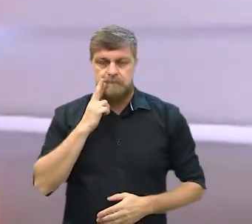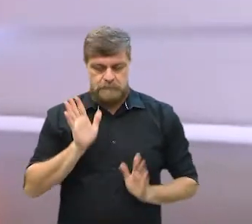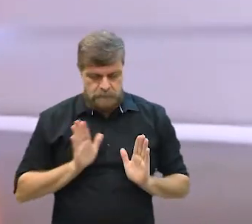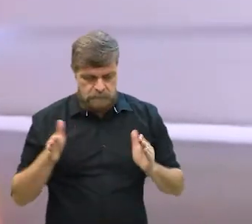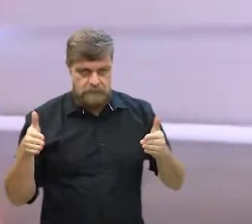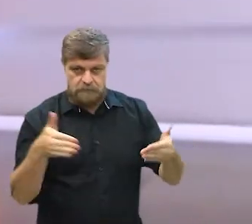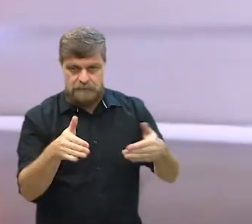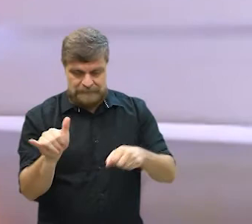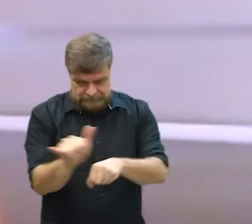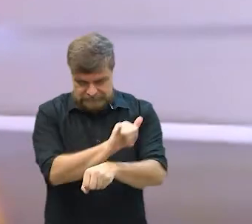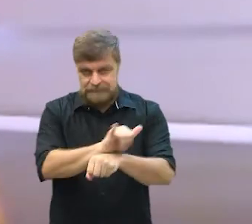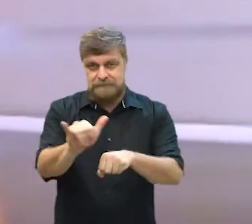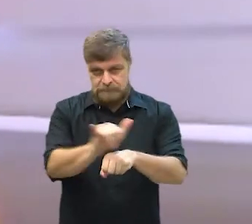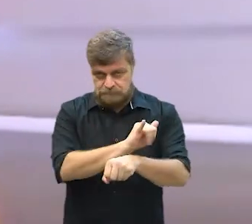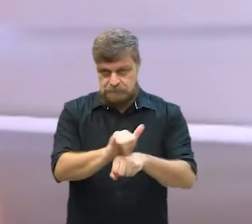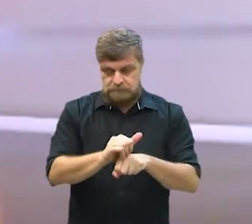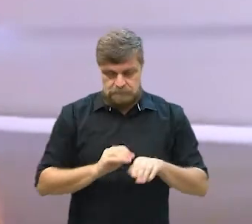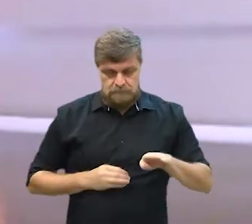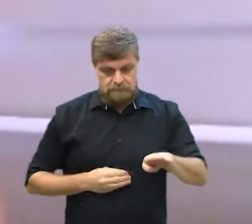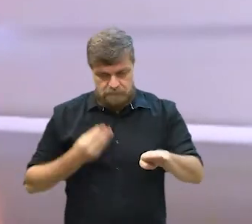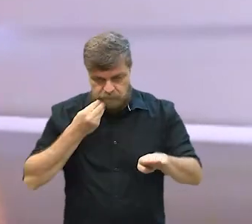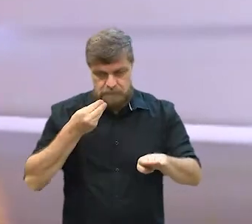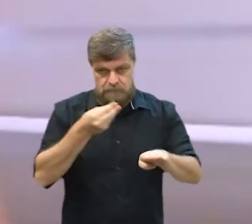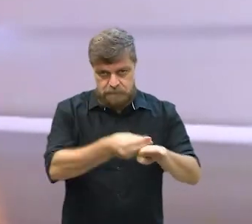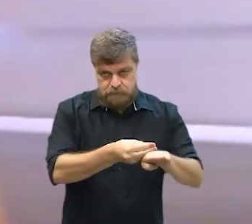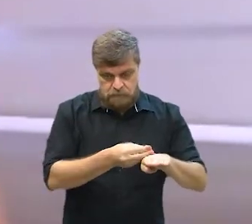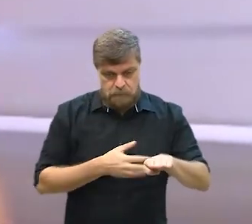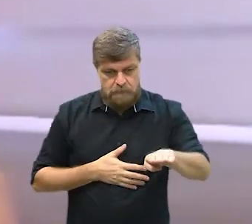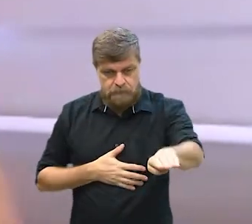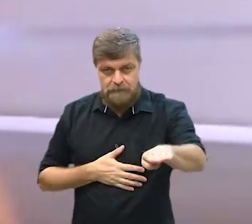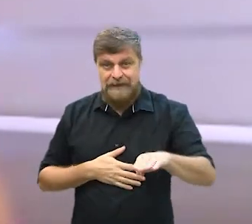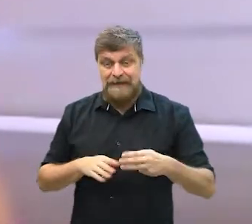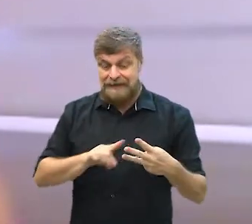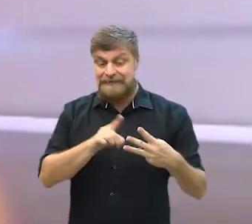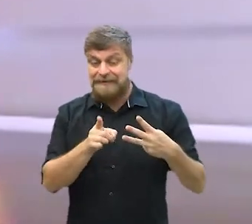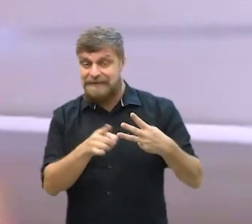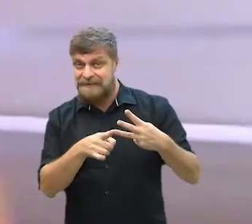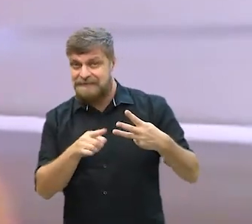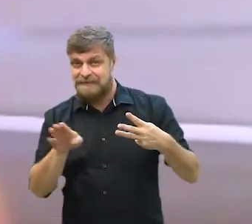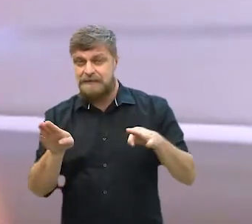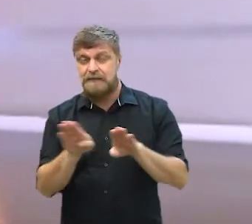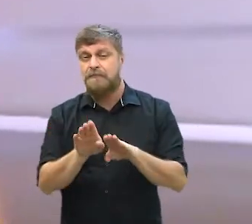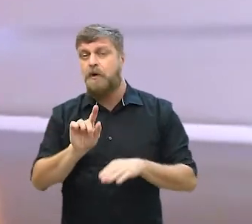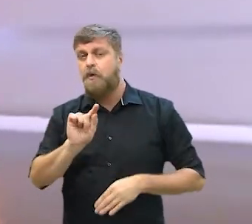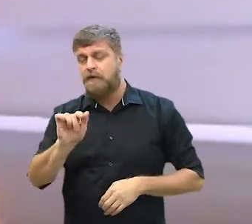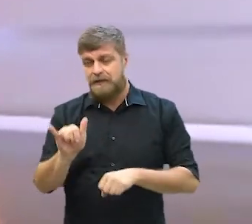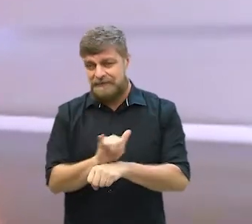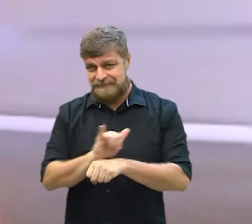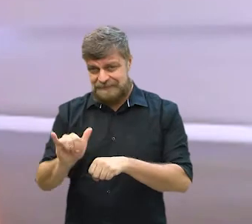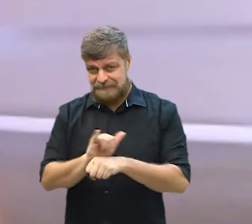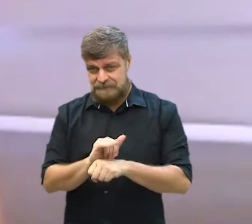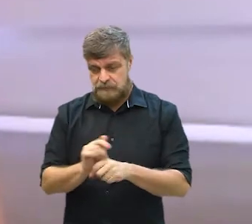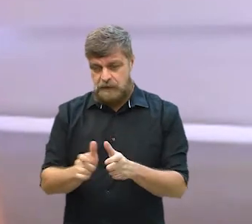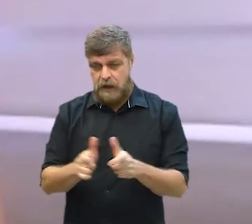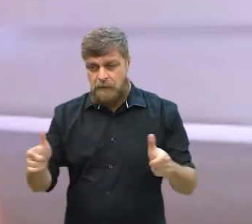precisam investir nas duas possibilidades. Existe uma terceira possibilidade também